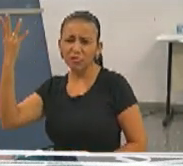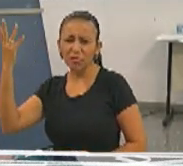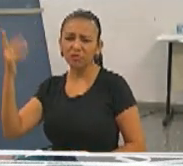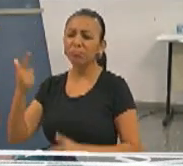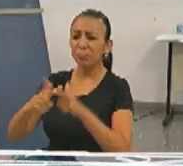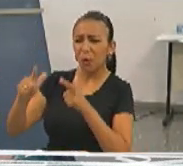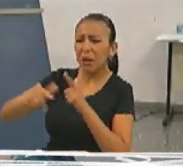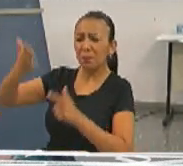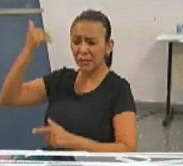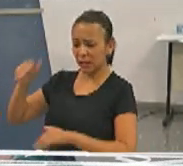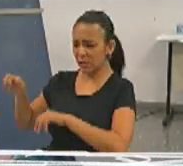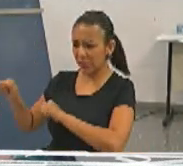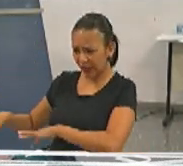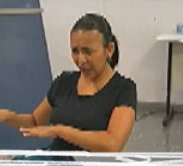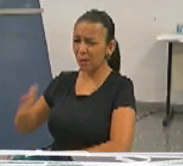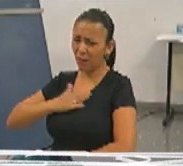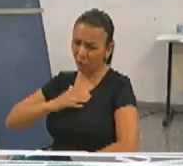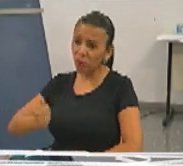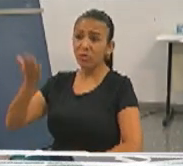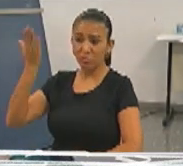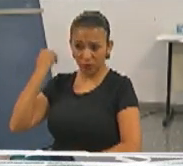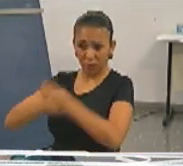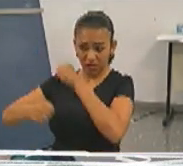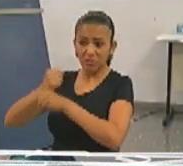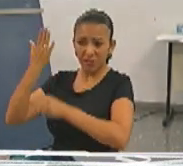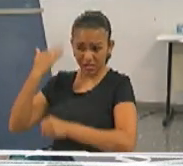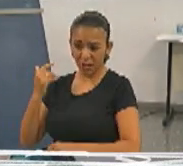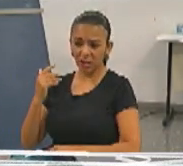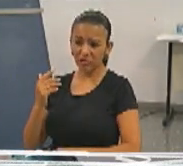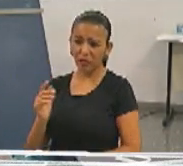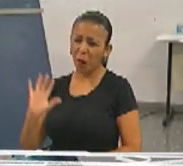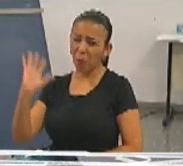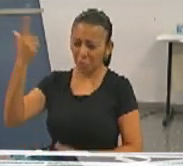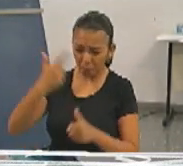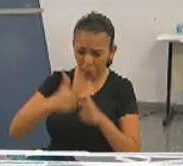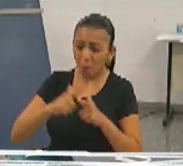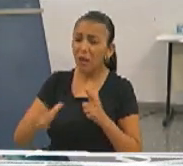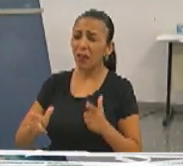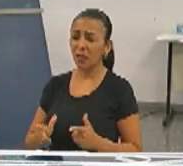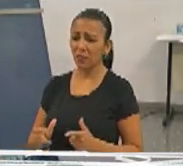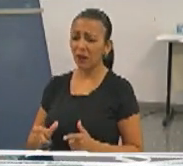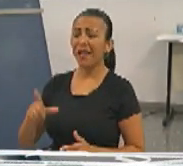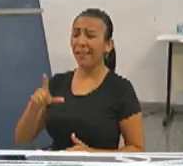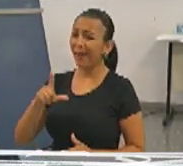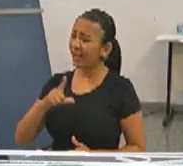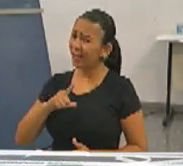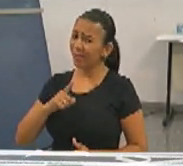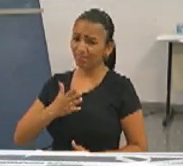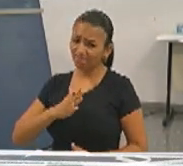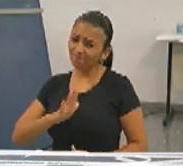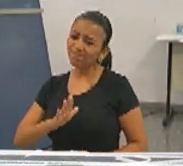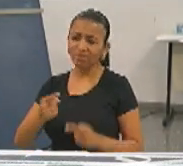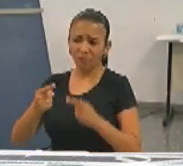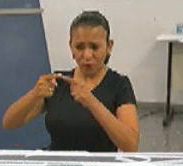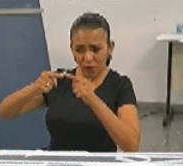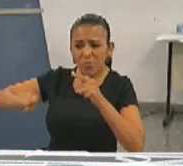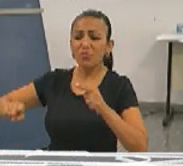problemas desde setembro, agosto do ano passado, né, que ele tomou uma posição junto com